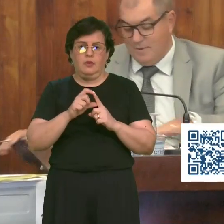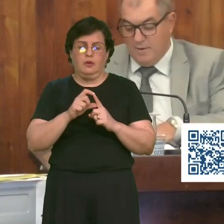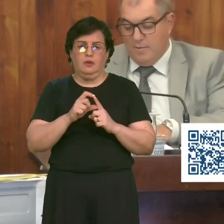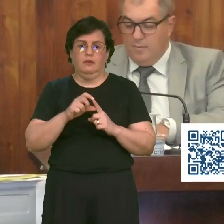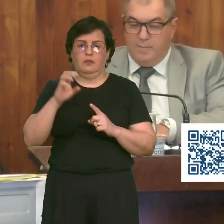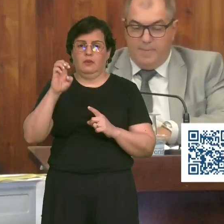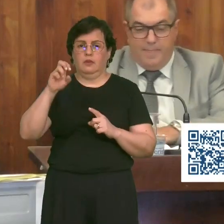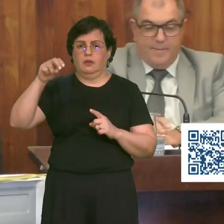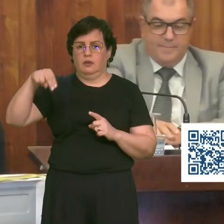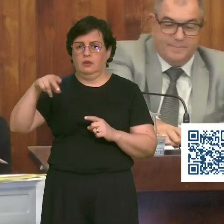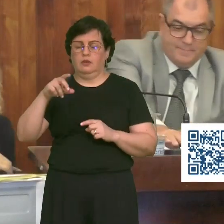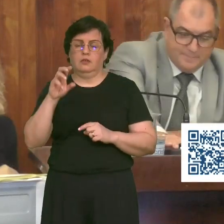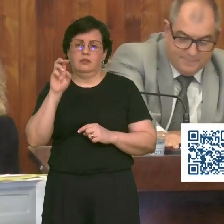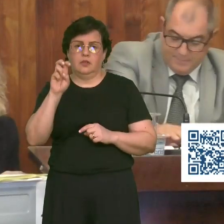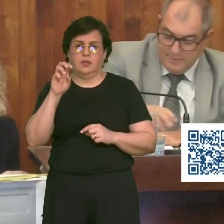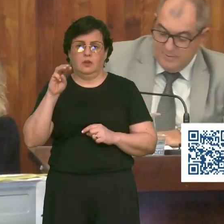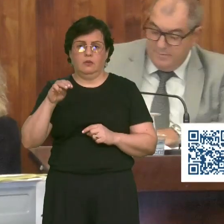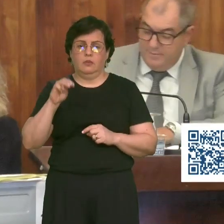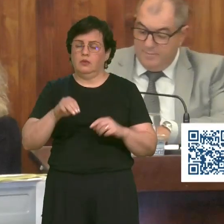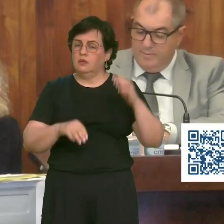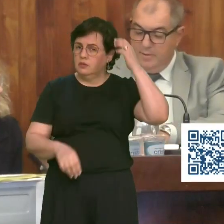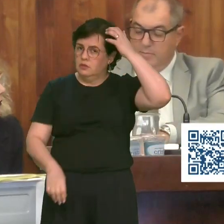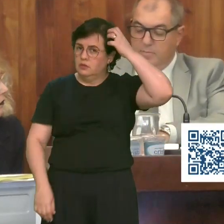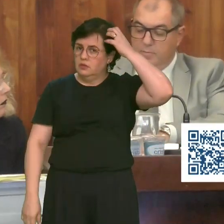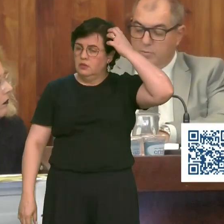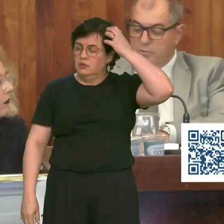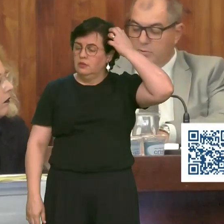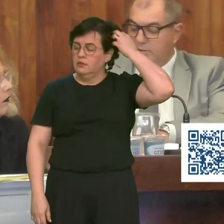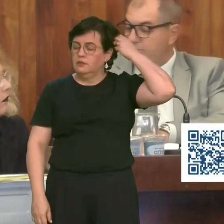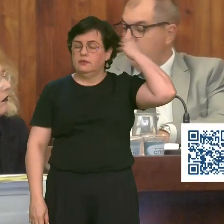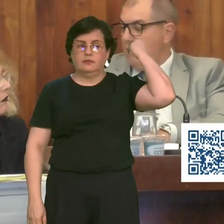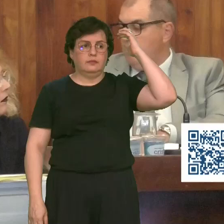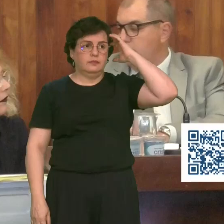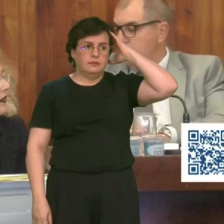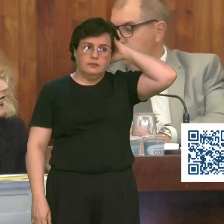que na forma regimental dispõe de 5 minutos